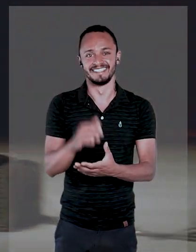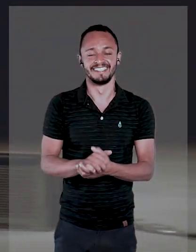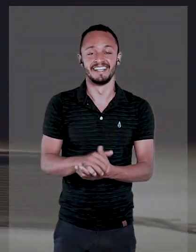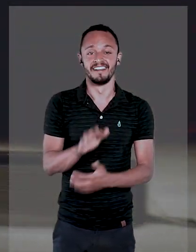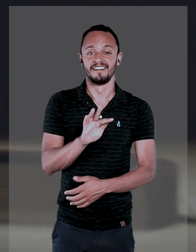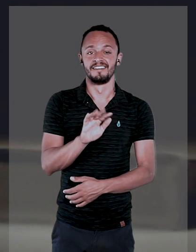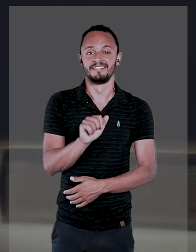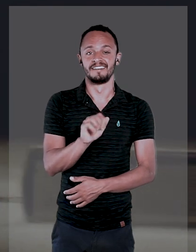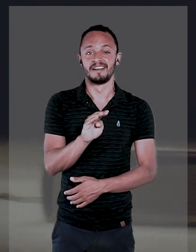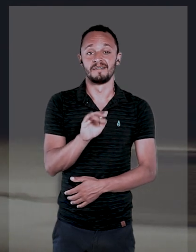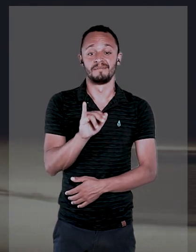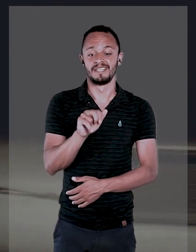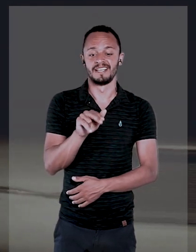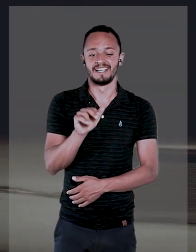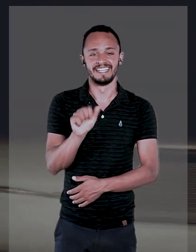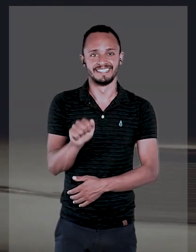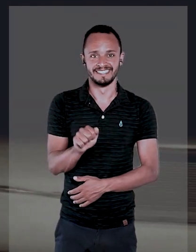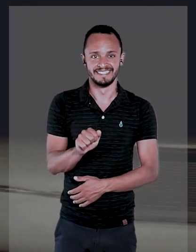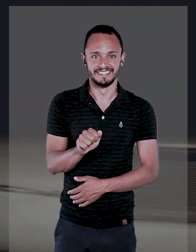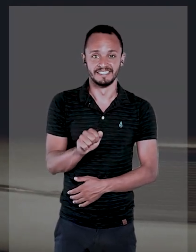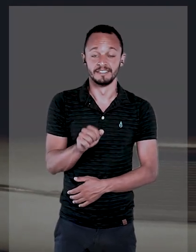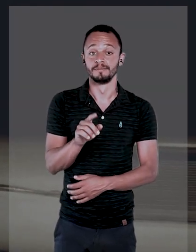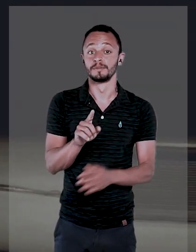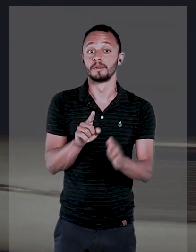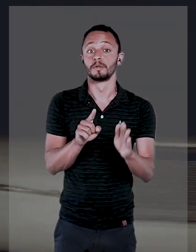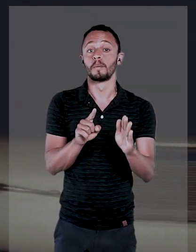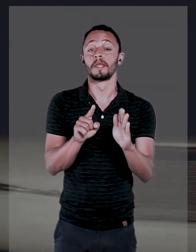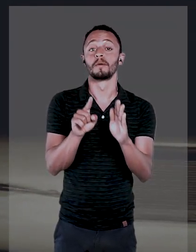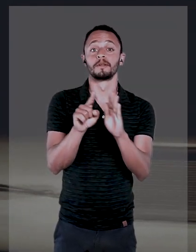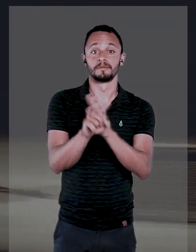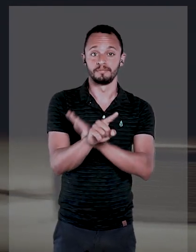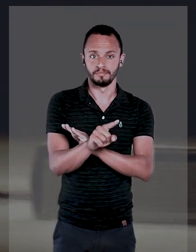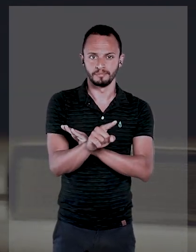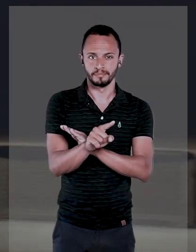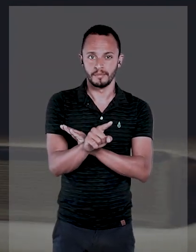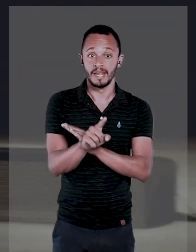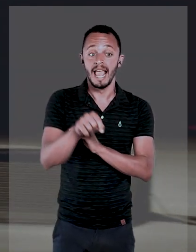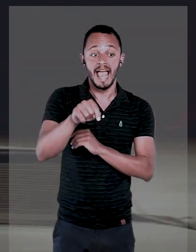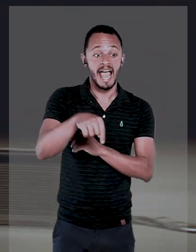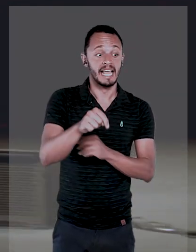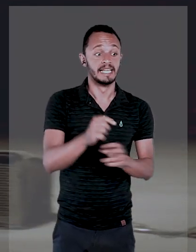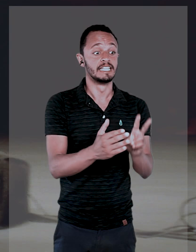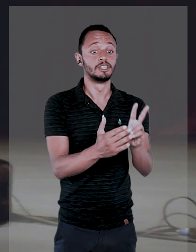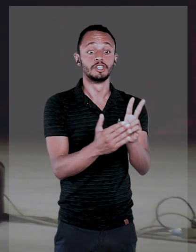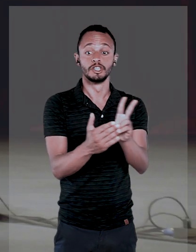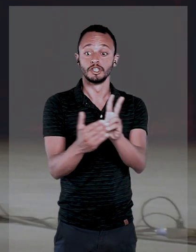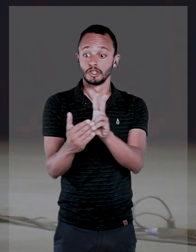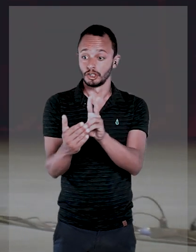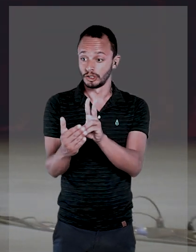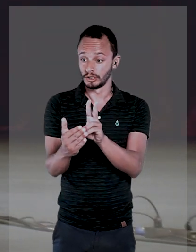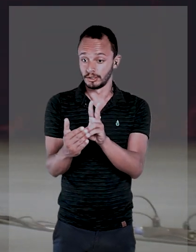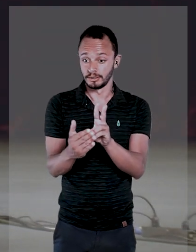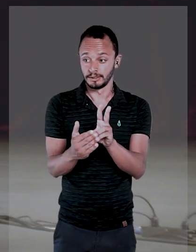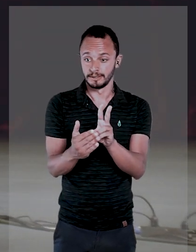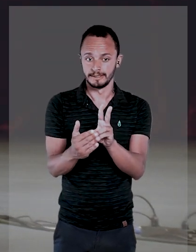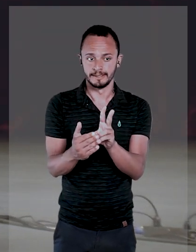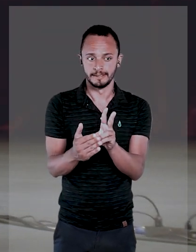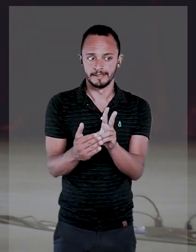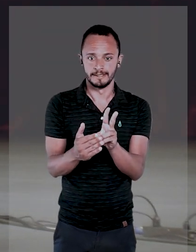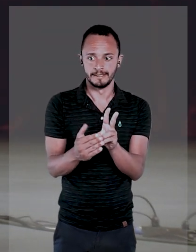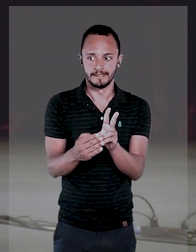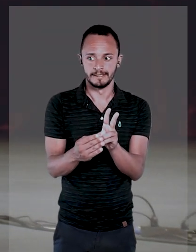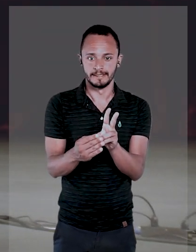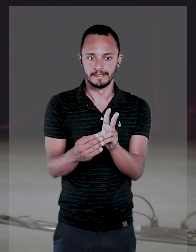Azul agradece. Como é que você se chama? Fabiano, obrigado. Não, agora deixa eu perguntar uma coisa. Alguém de uma